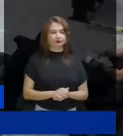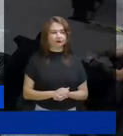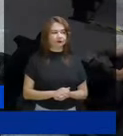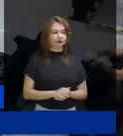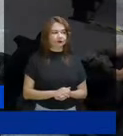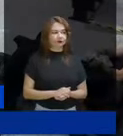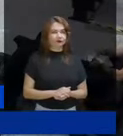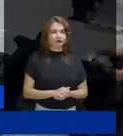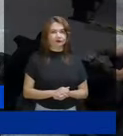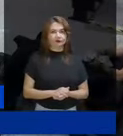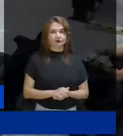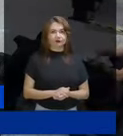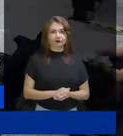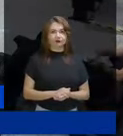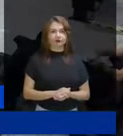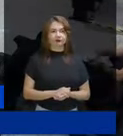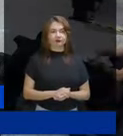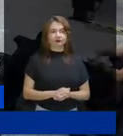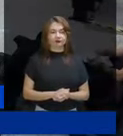Botafoguense também, né?